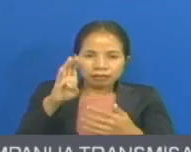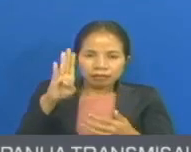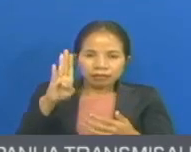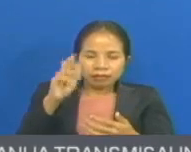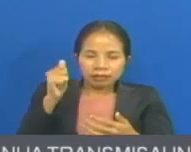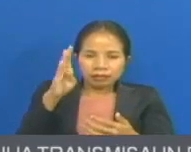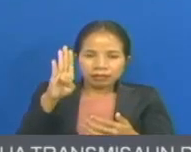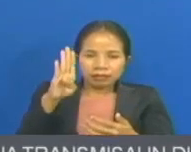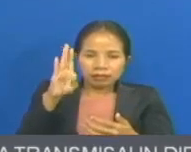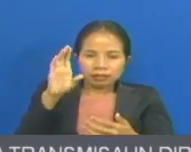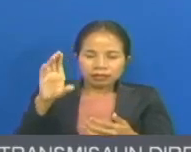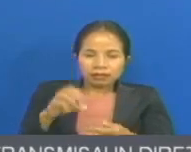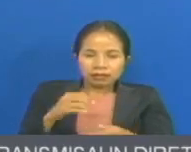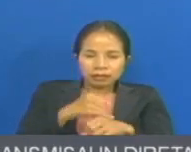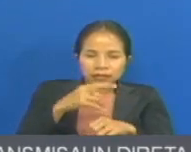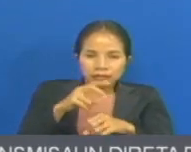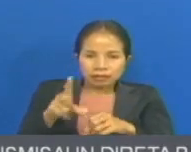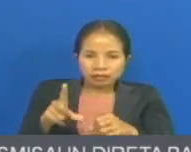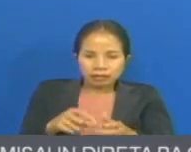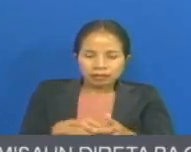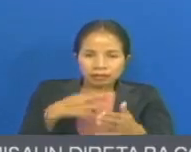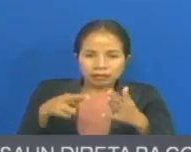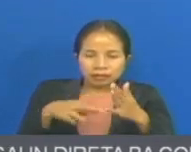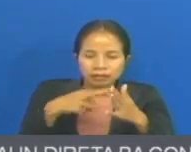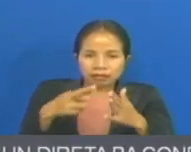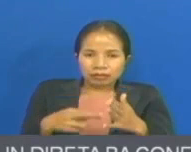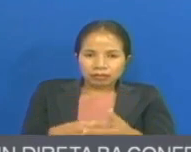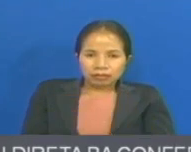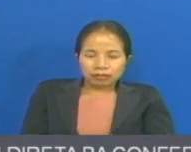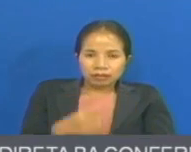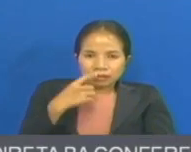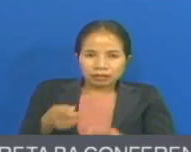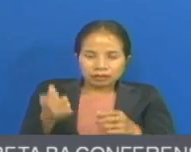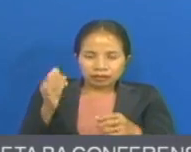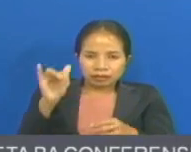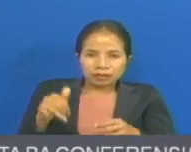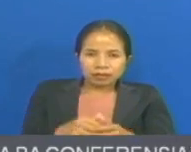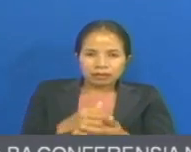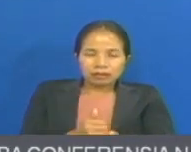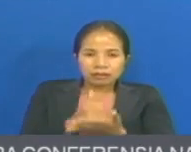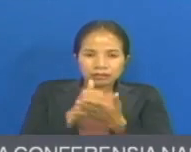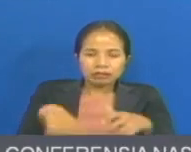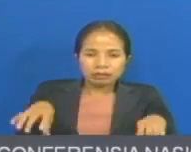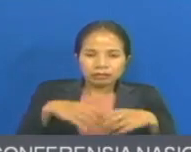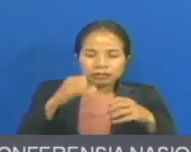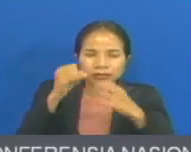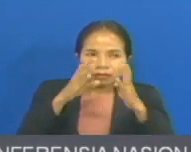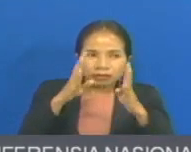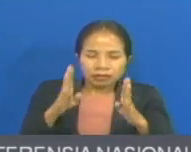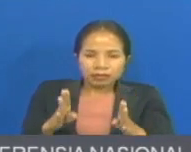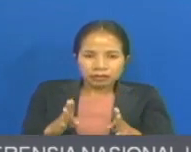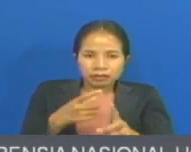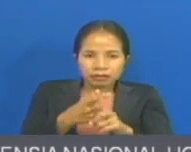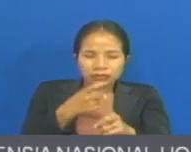International Development Strategy Aaron Kearney hateten sirene parte atu apoio a servisu jornalista nian